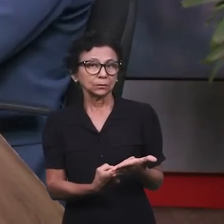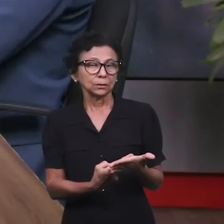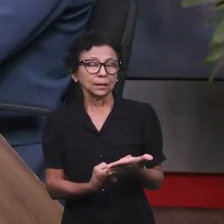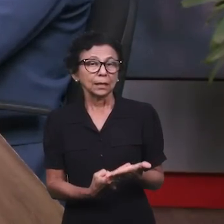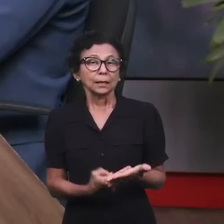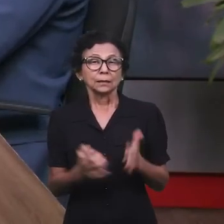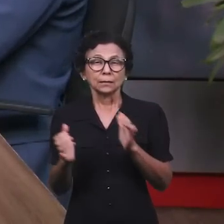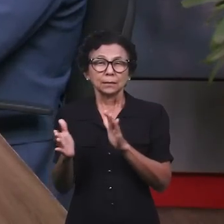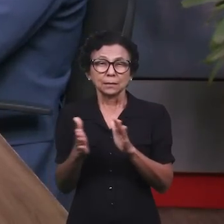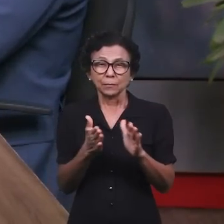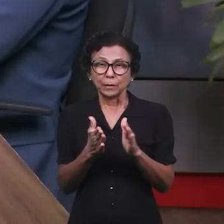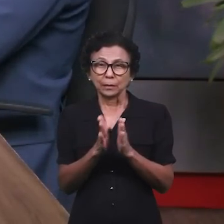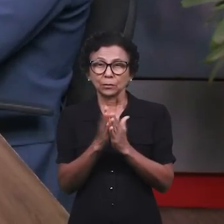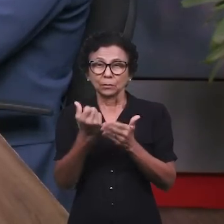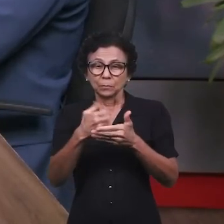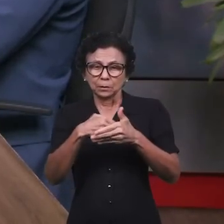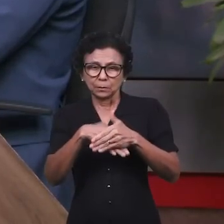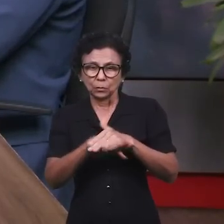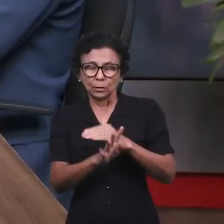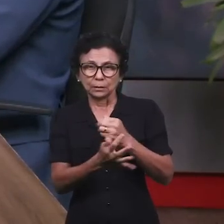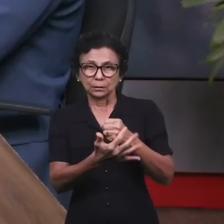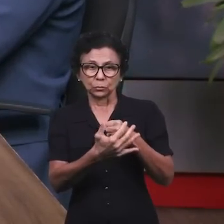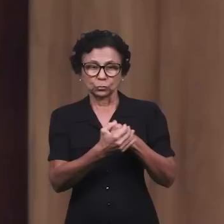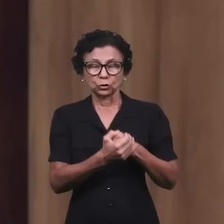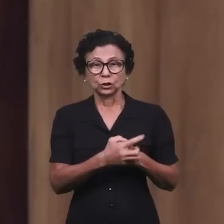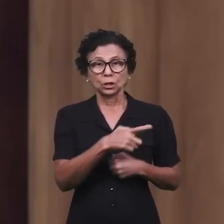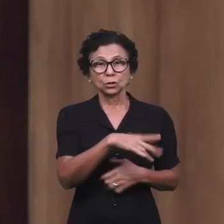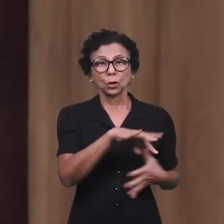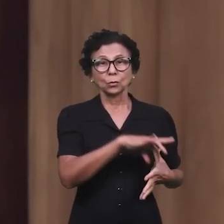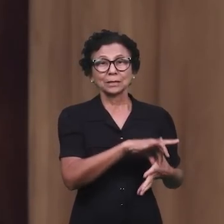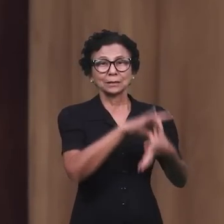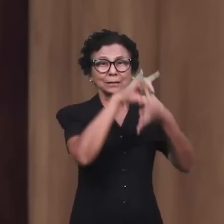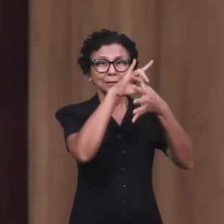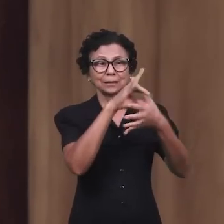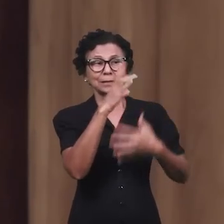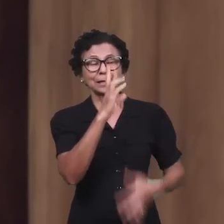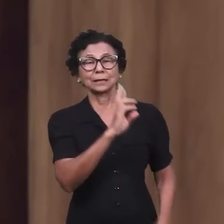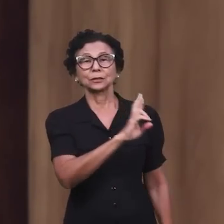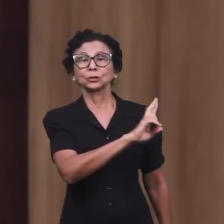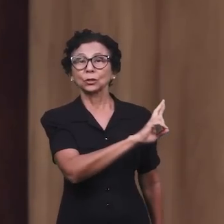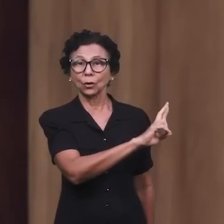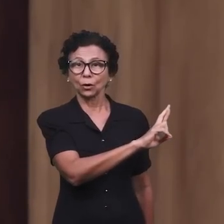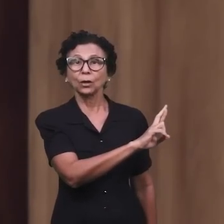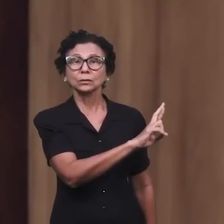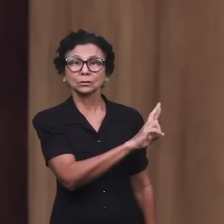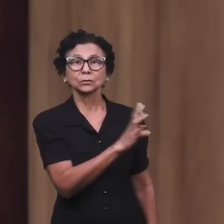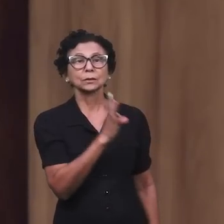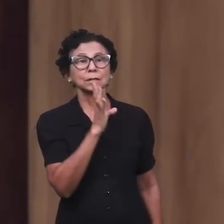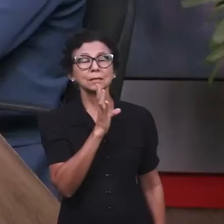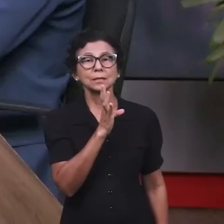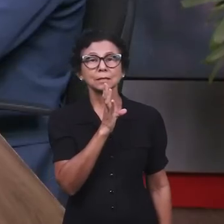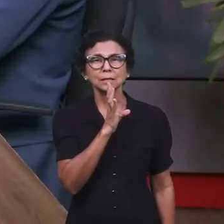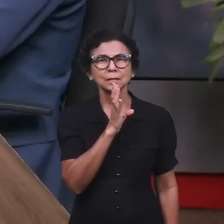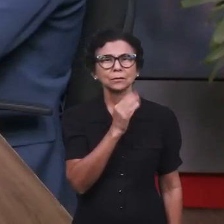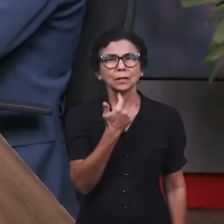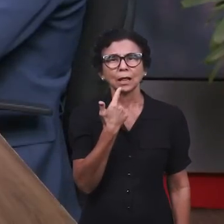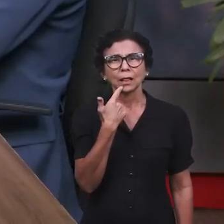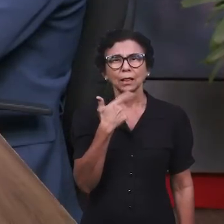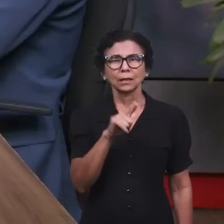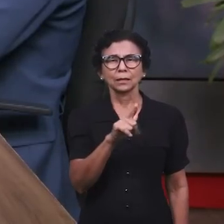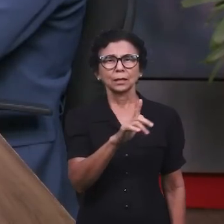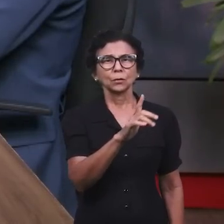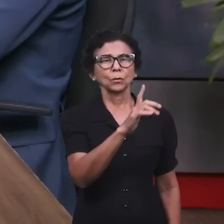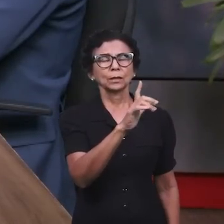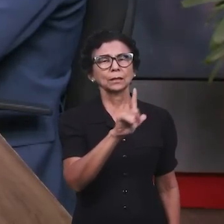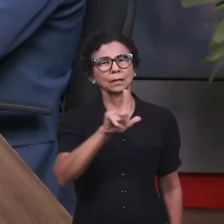religiosos tinham o poder, tinha a palavra em si, no latim, né? Inclusive, o latim era um fator